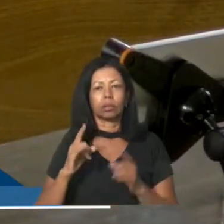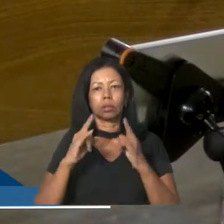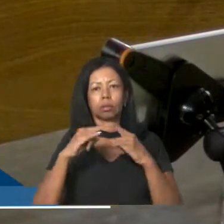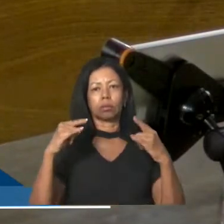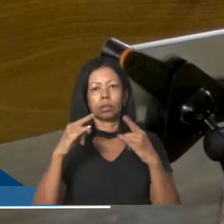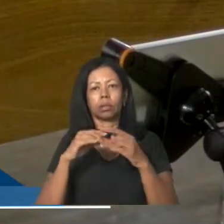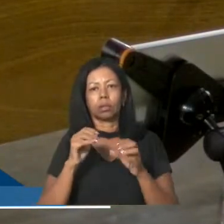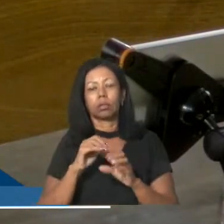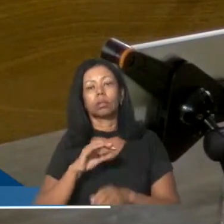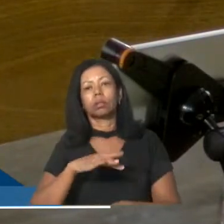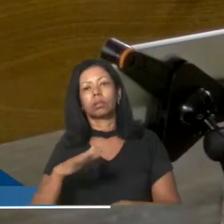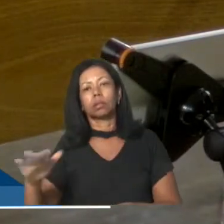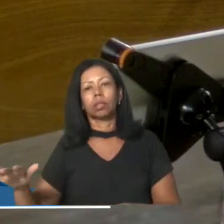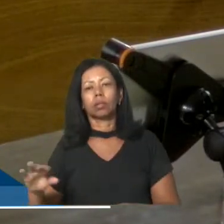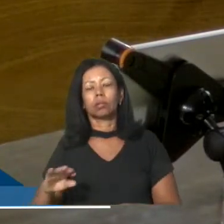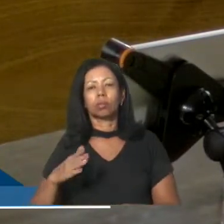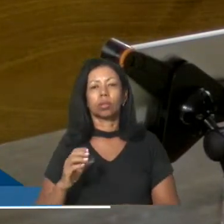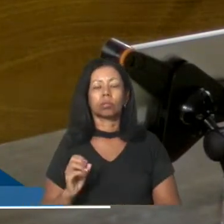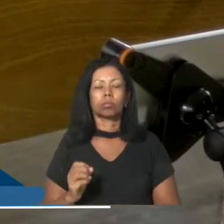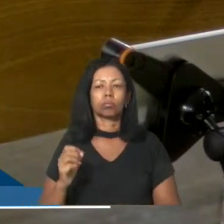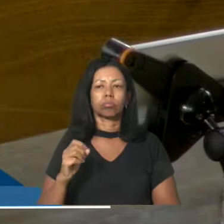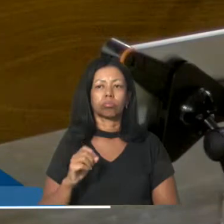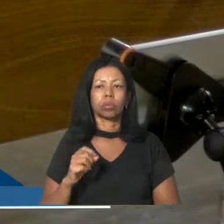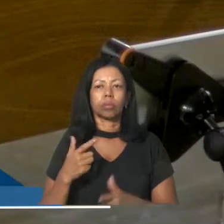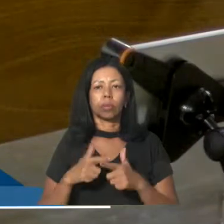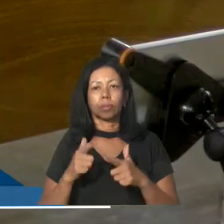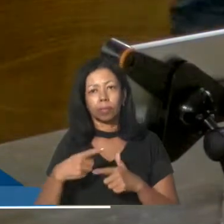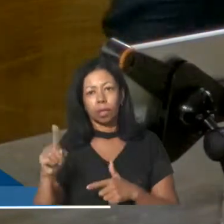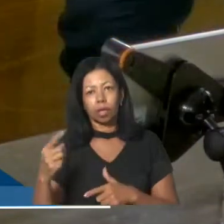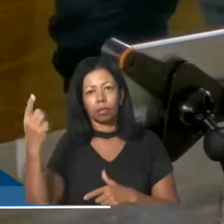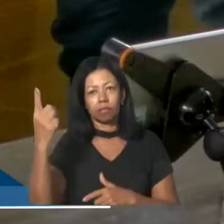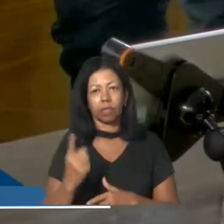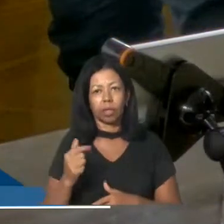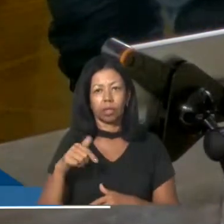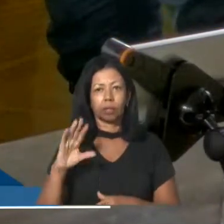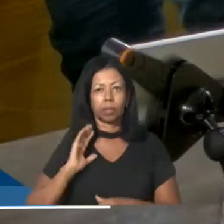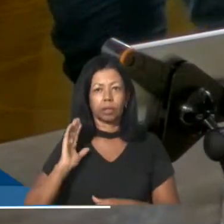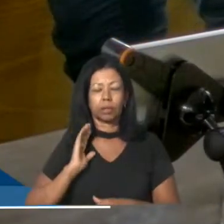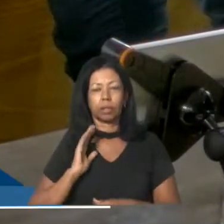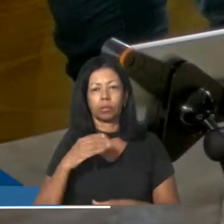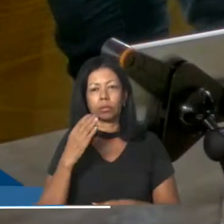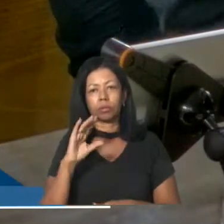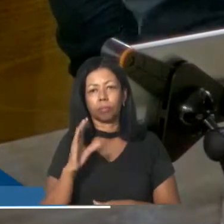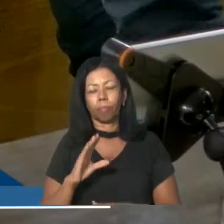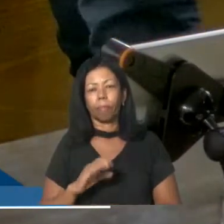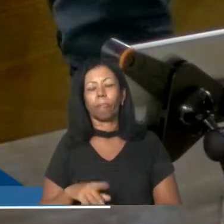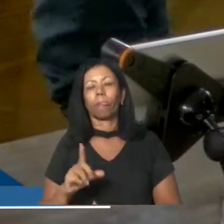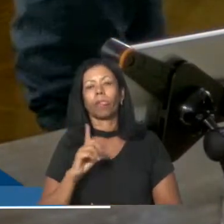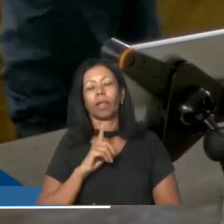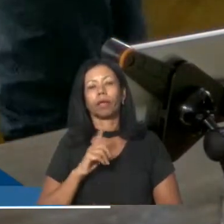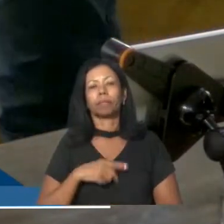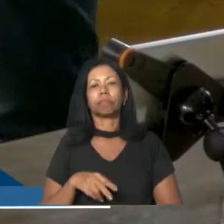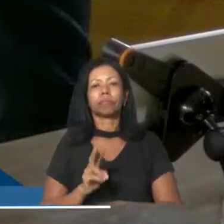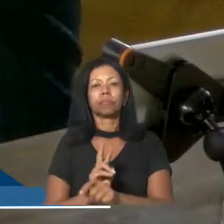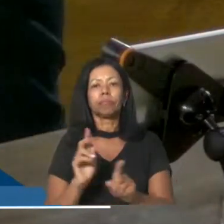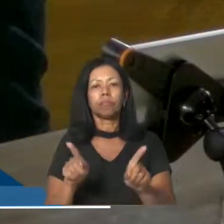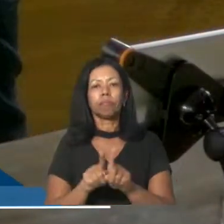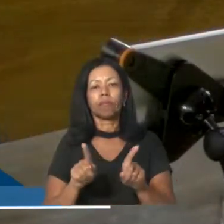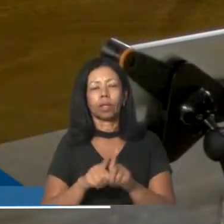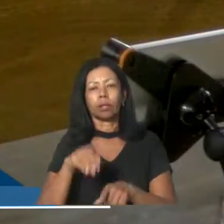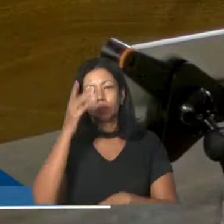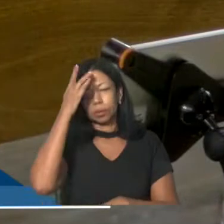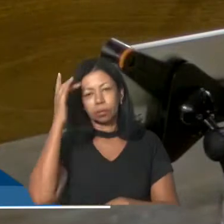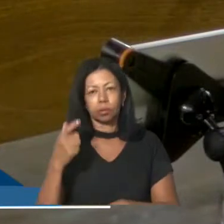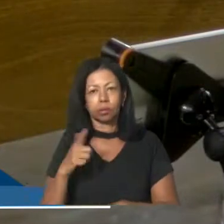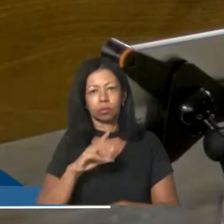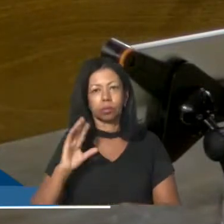vem para quando aperta lá, eles vêm para a nossa cidade, a gente, né, tem essa questão de atender também o município, tanto de Cubatão quanto